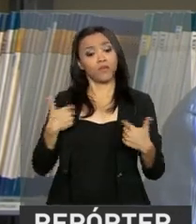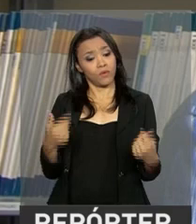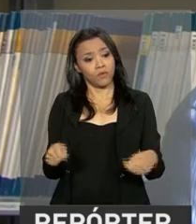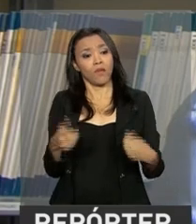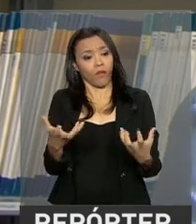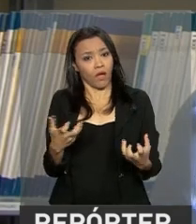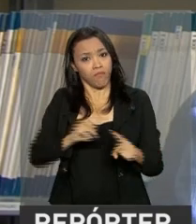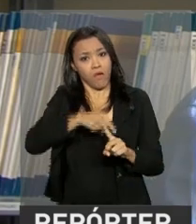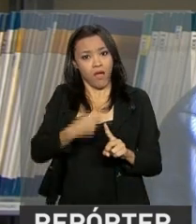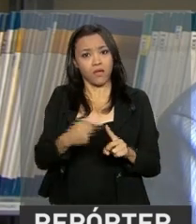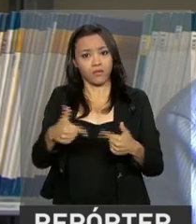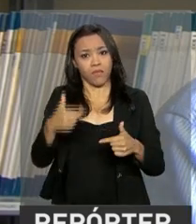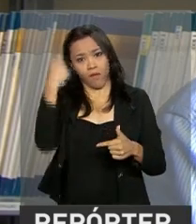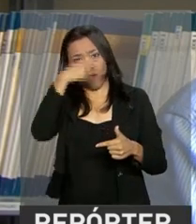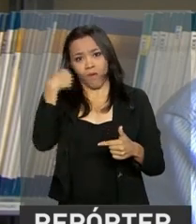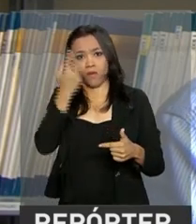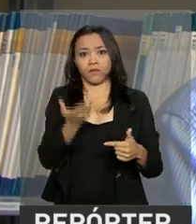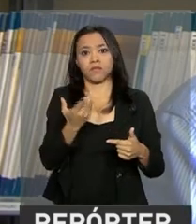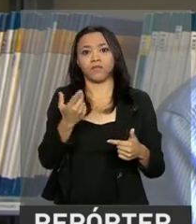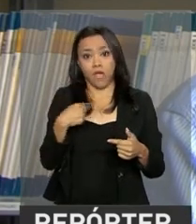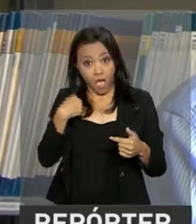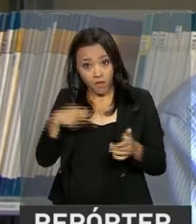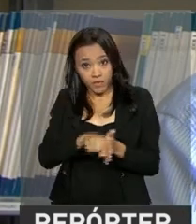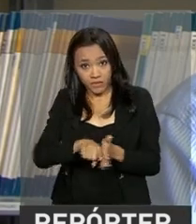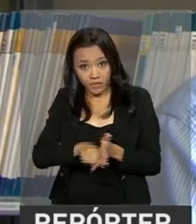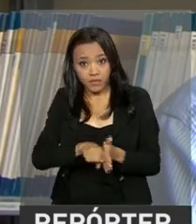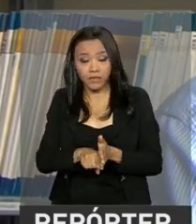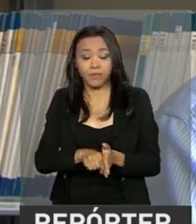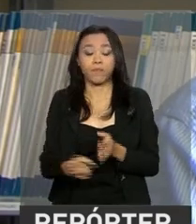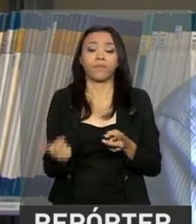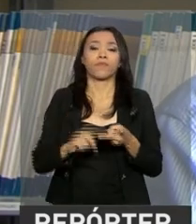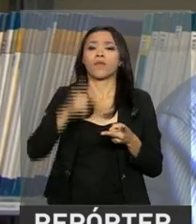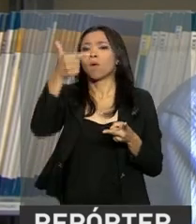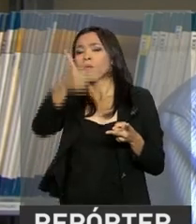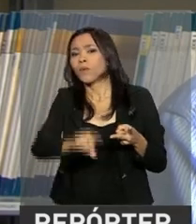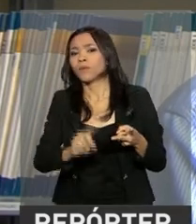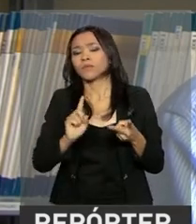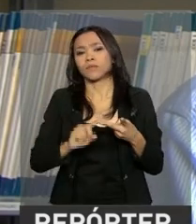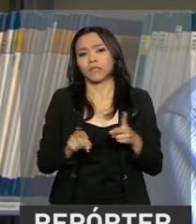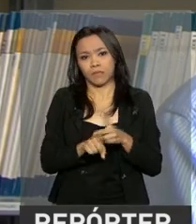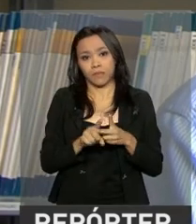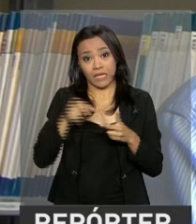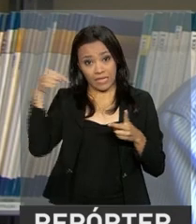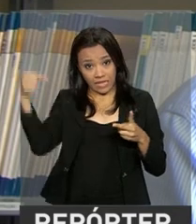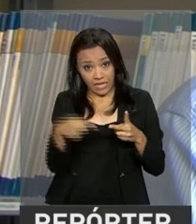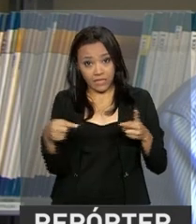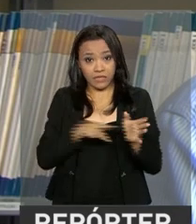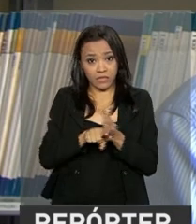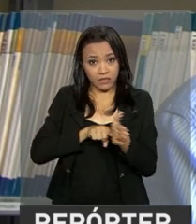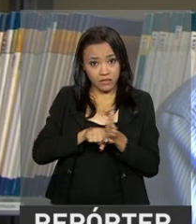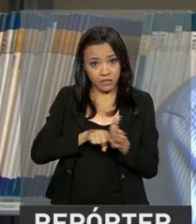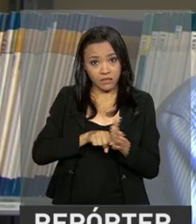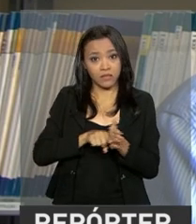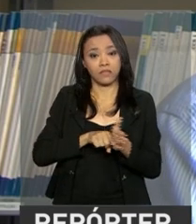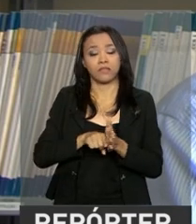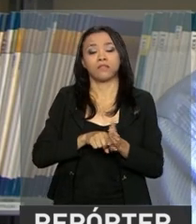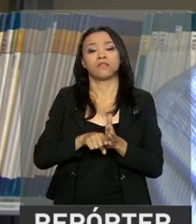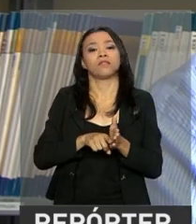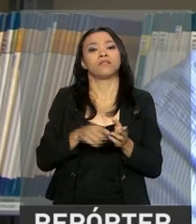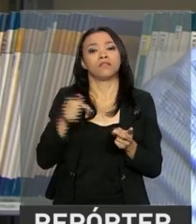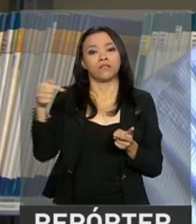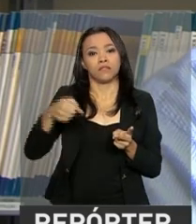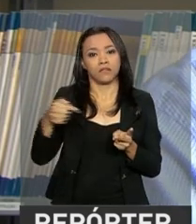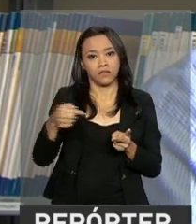trabalhar essas mais horas E também foram adicionados nessa força de trabalho a